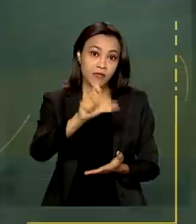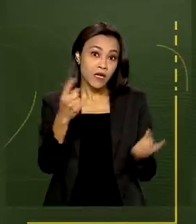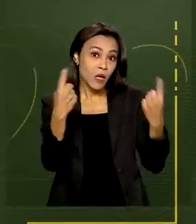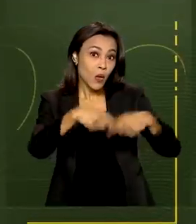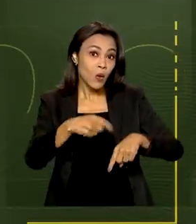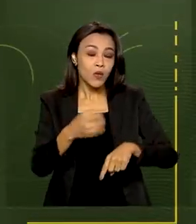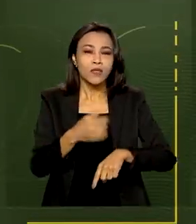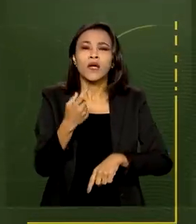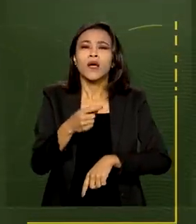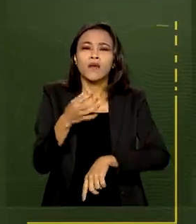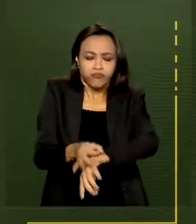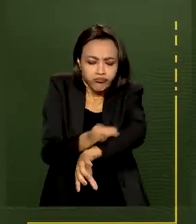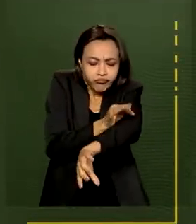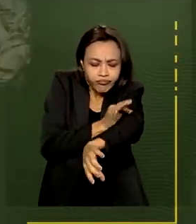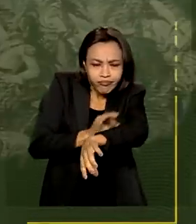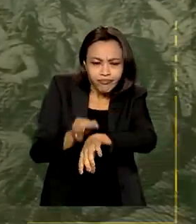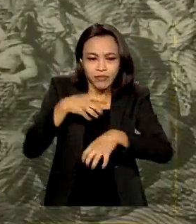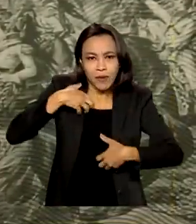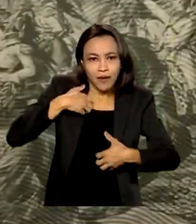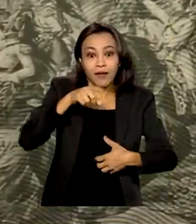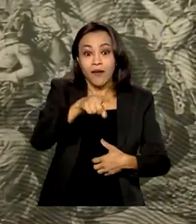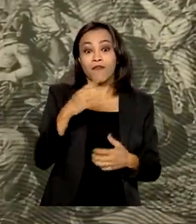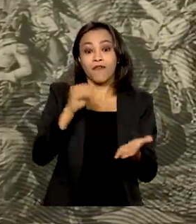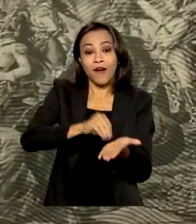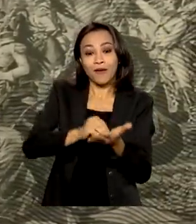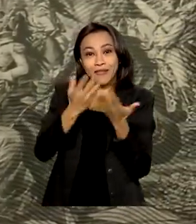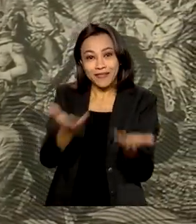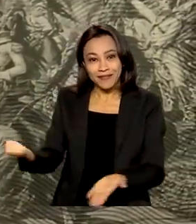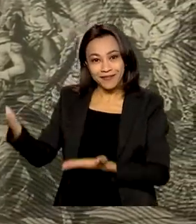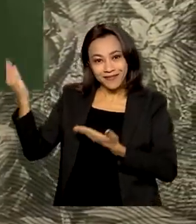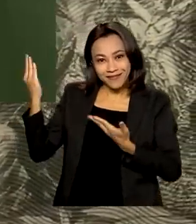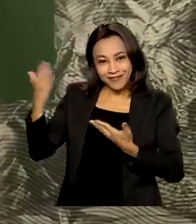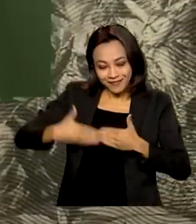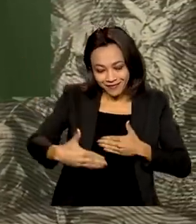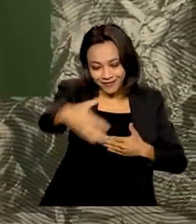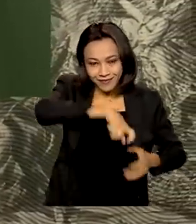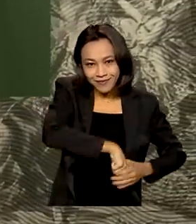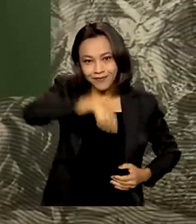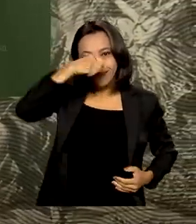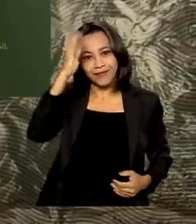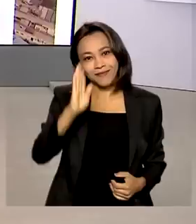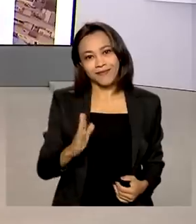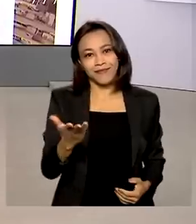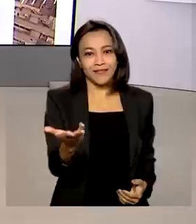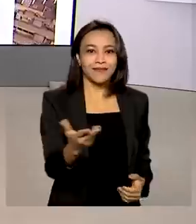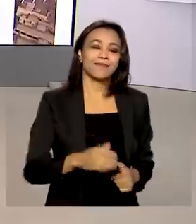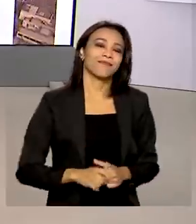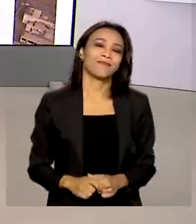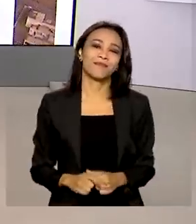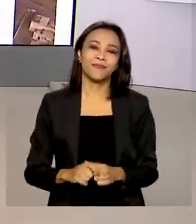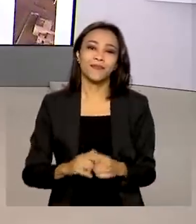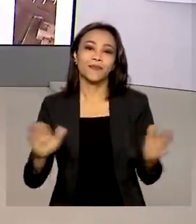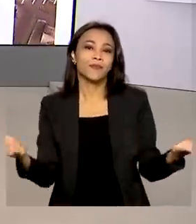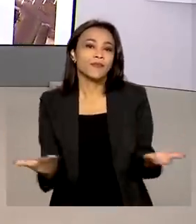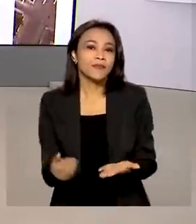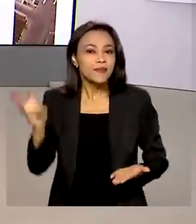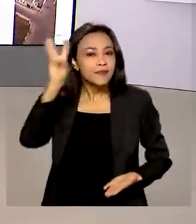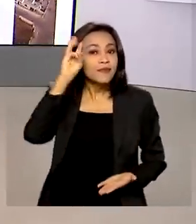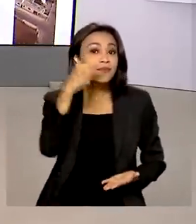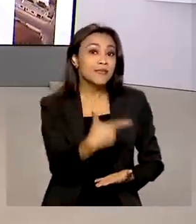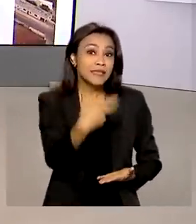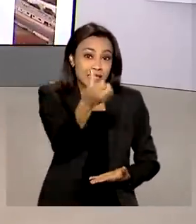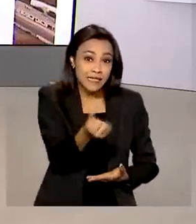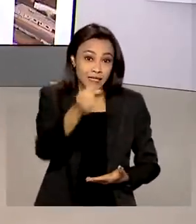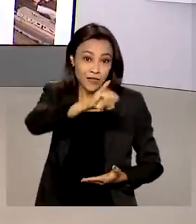E faltam 43 dias para o bicentenário da independência do Brasil. Terça-feira, 26